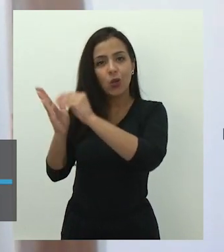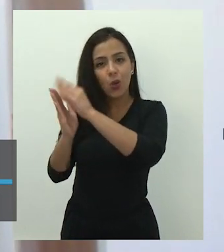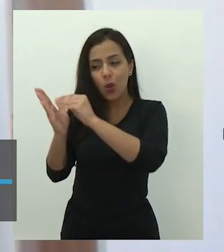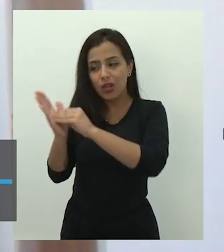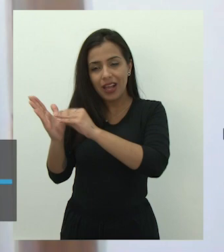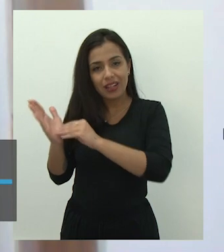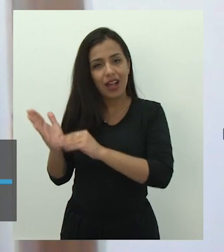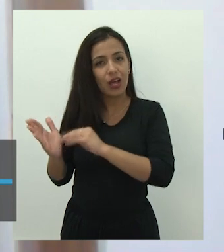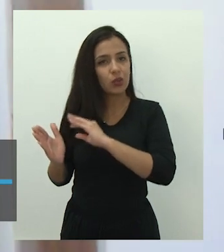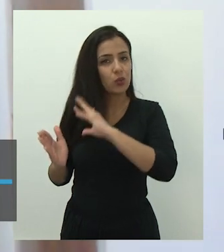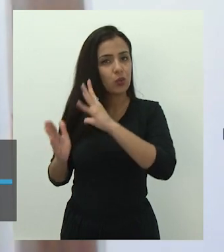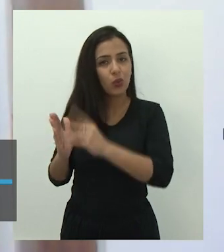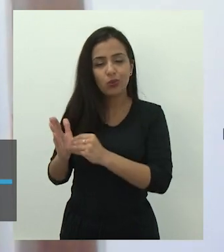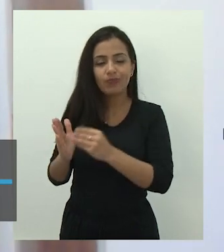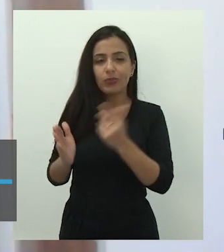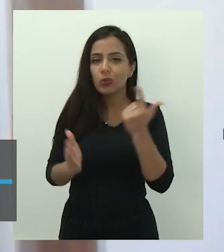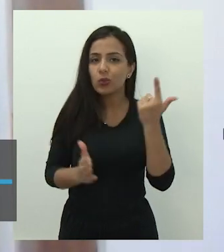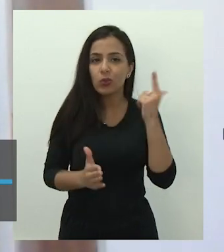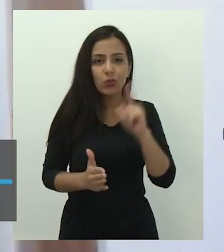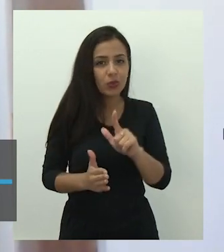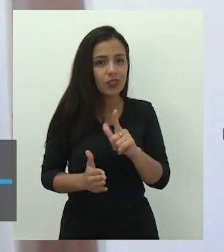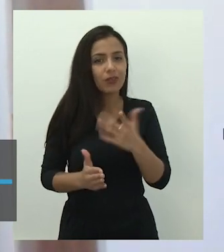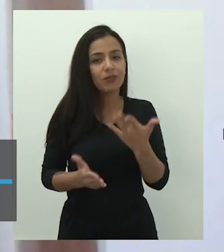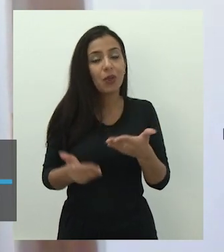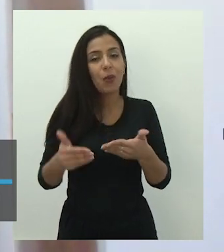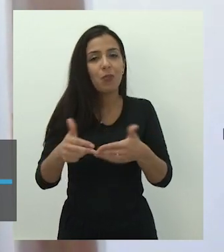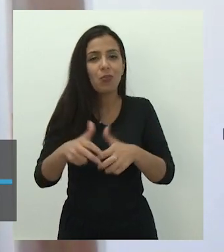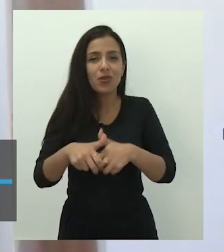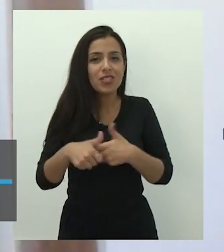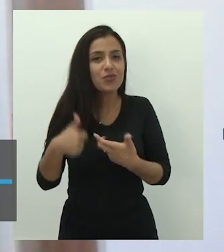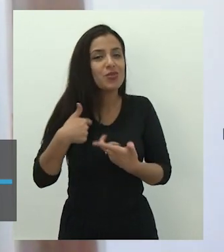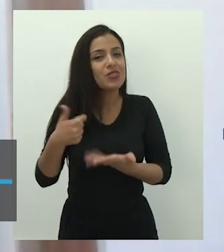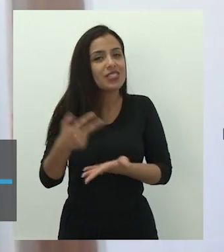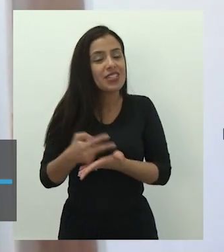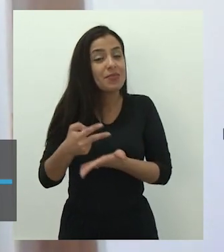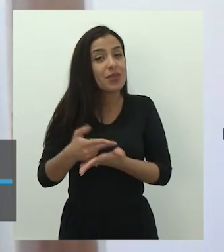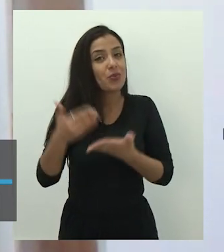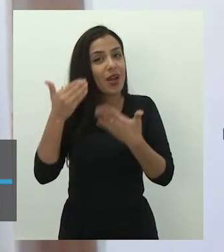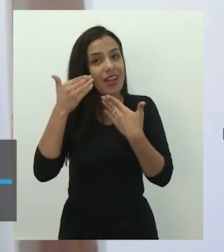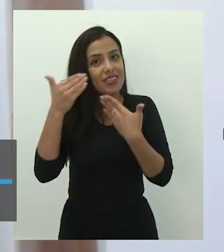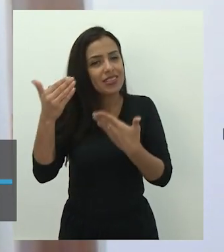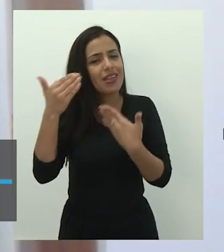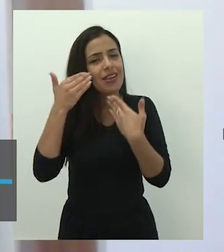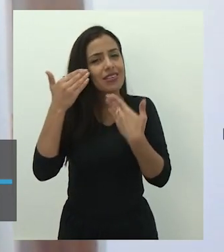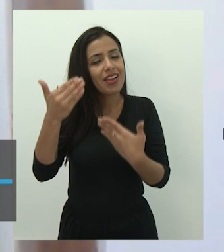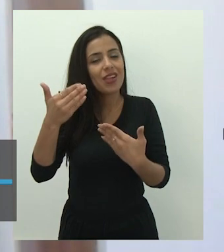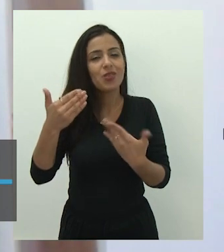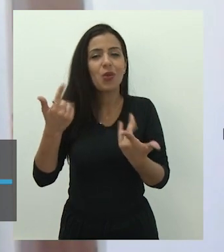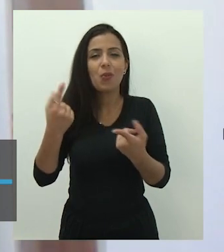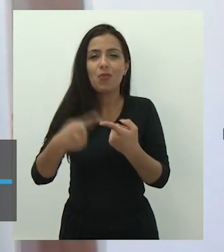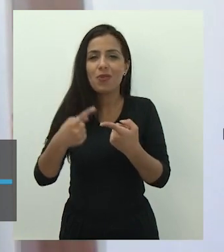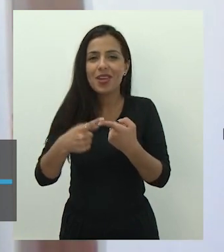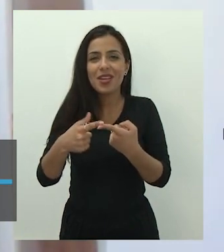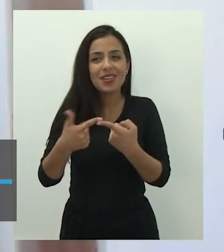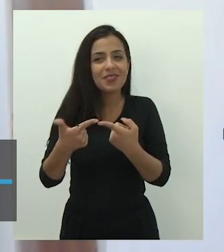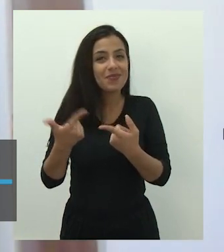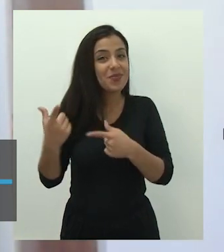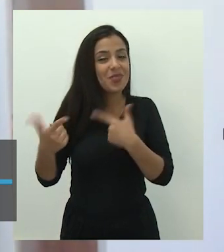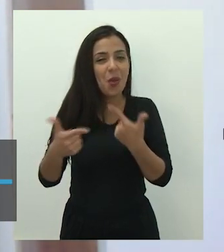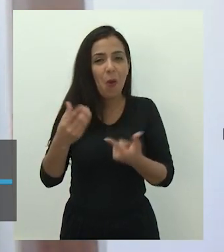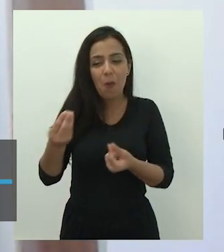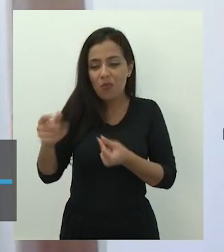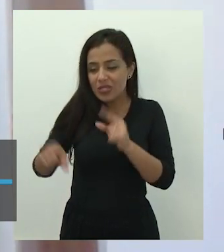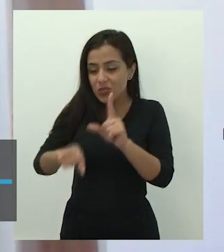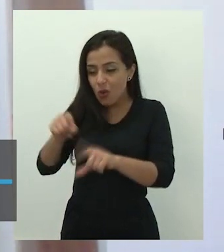as contribuições de vocês, por isso que o tempo todo eu estou agradecendo, né? A gente não tem como escolher aqui, a